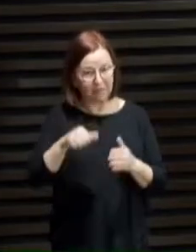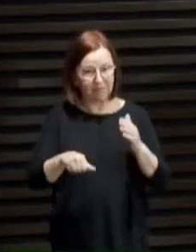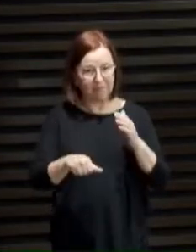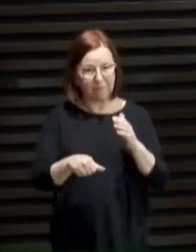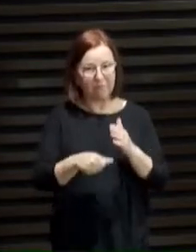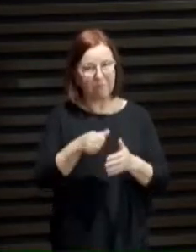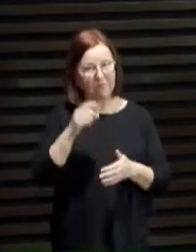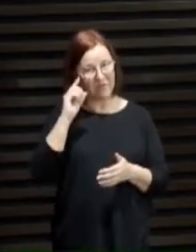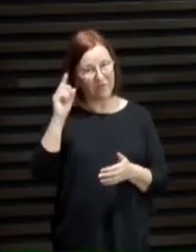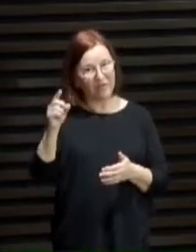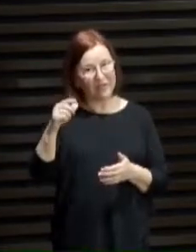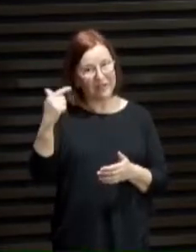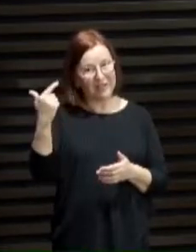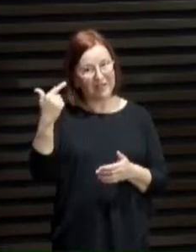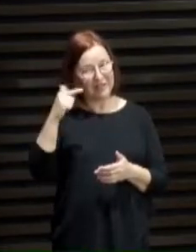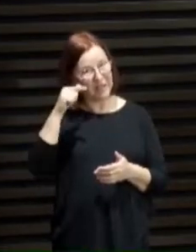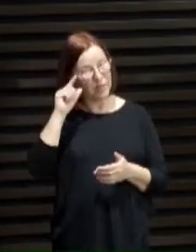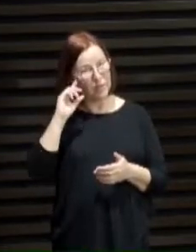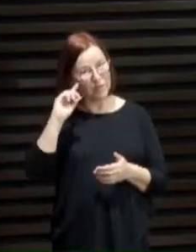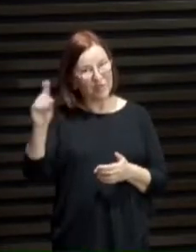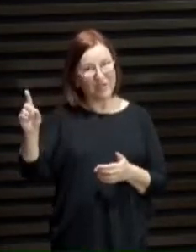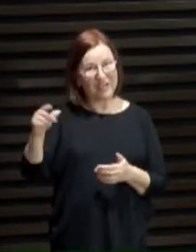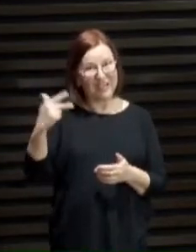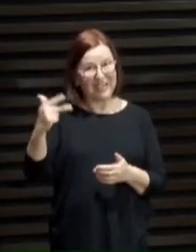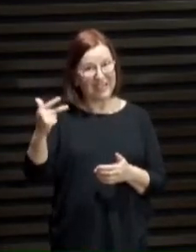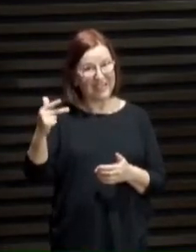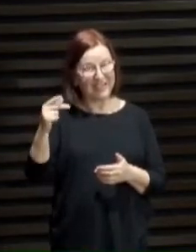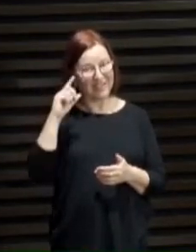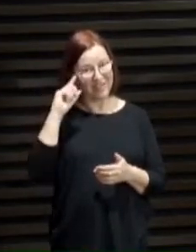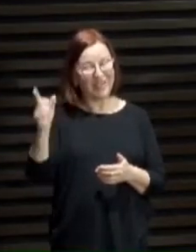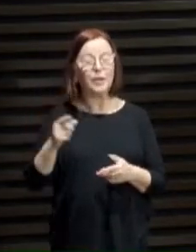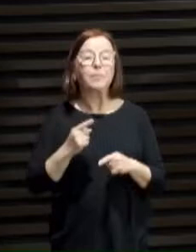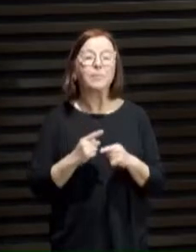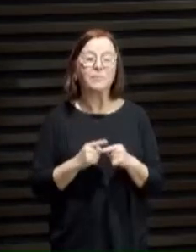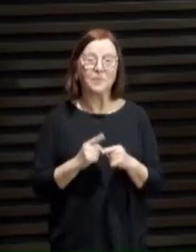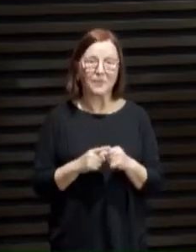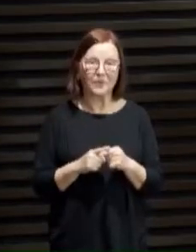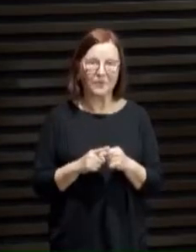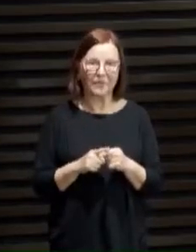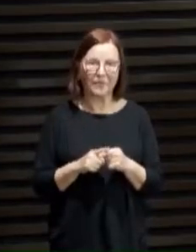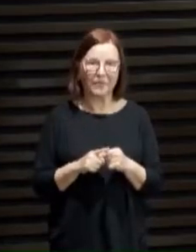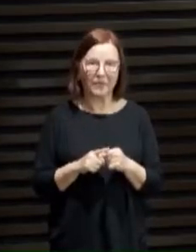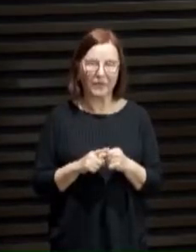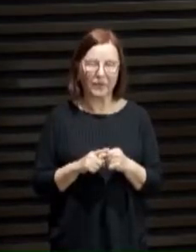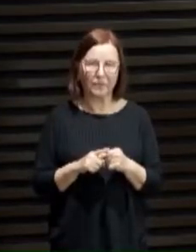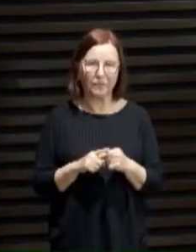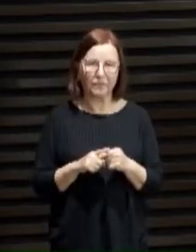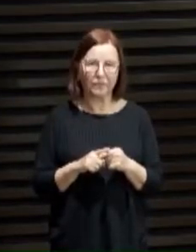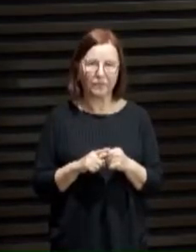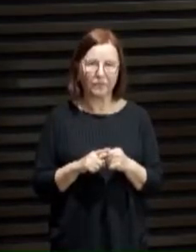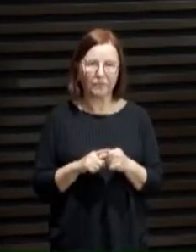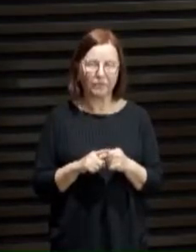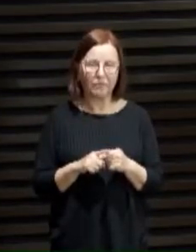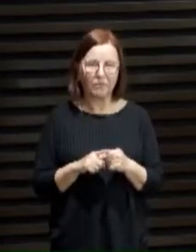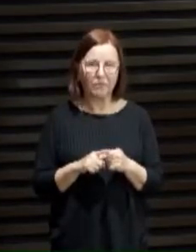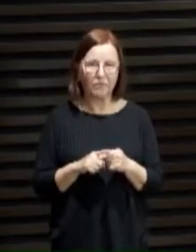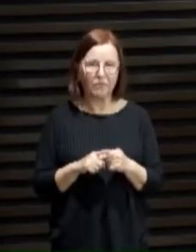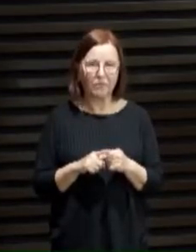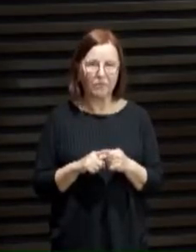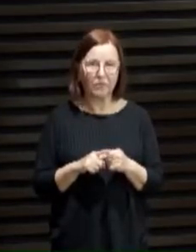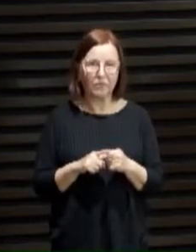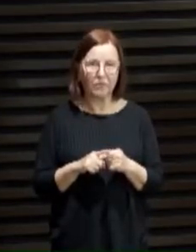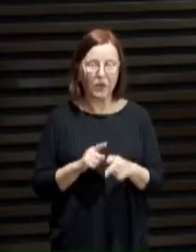segundo dia, terceiro dia. Por quê? Porque quando a gente percebe, já cresceu.